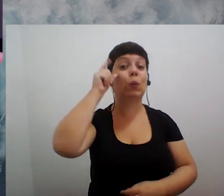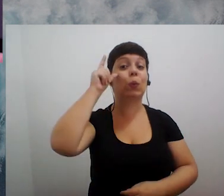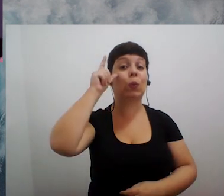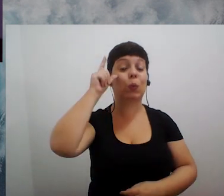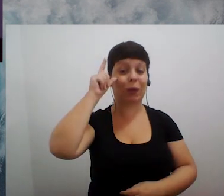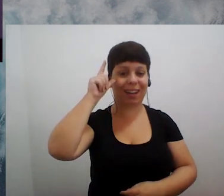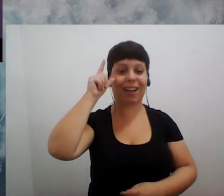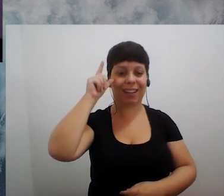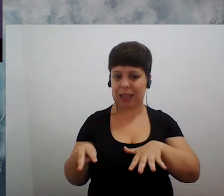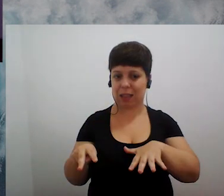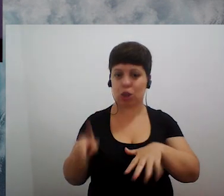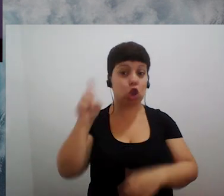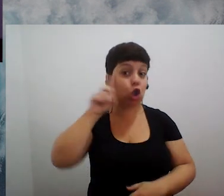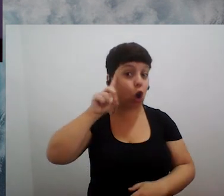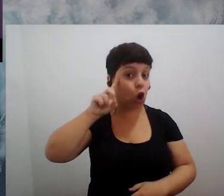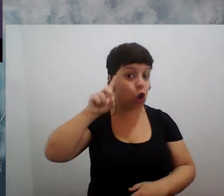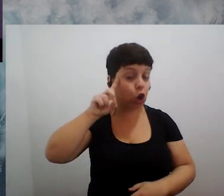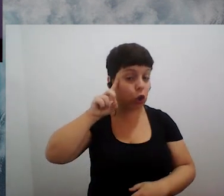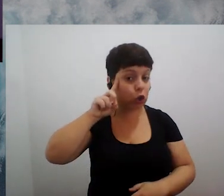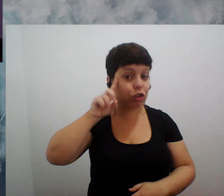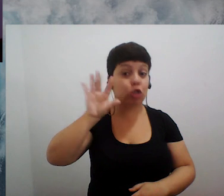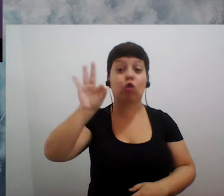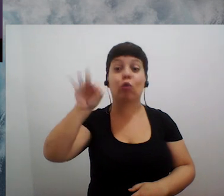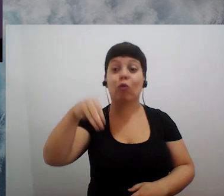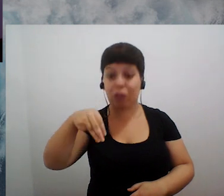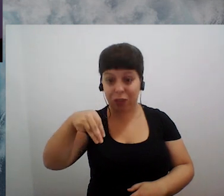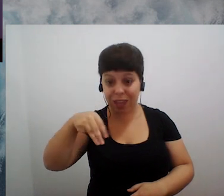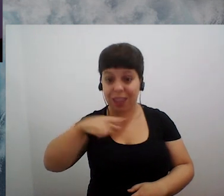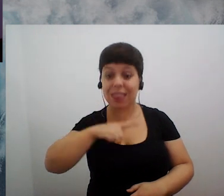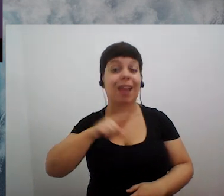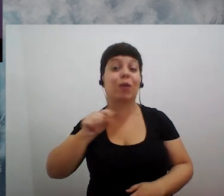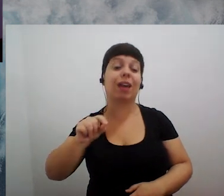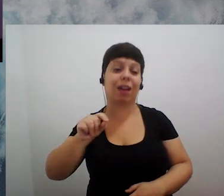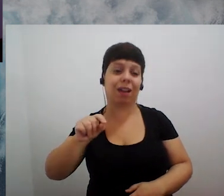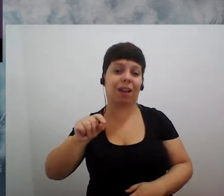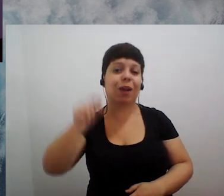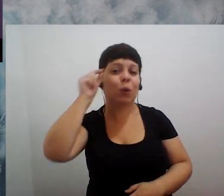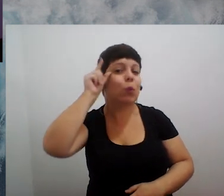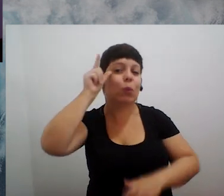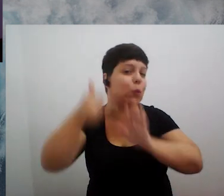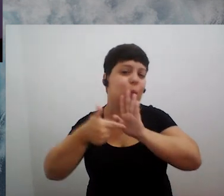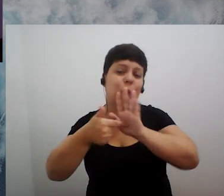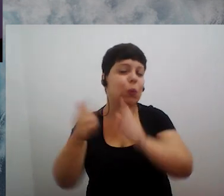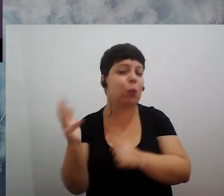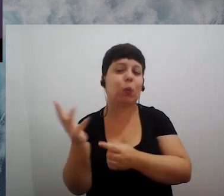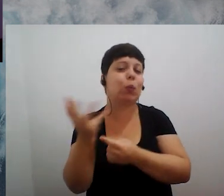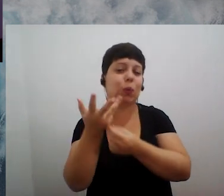vocês vão ter uma surpresa, né? Todas as nossas conversas, elas vão ser